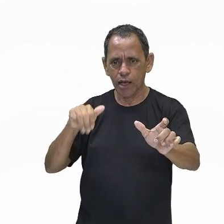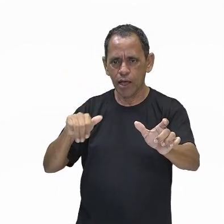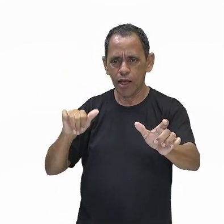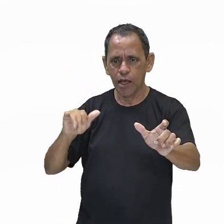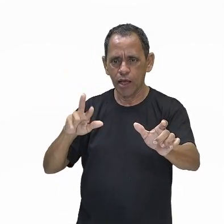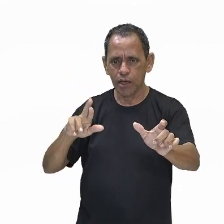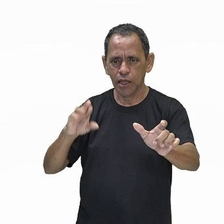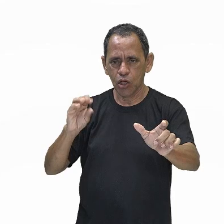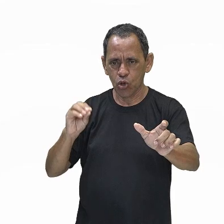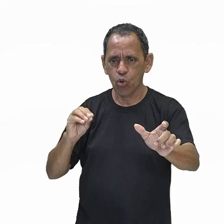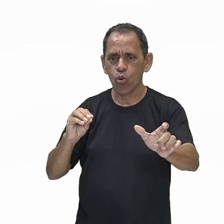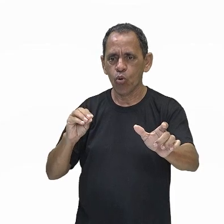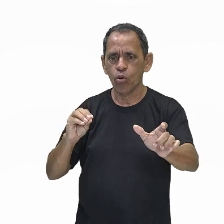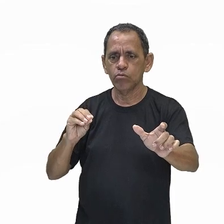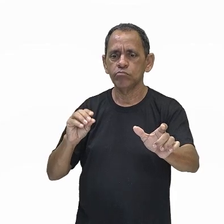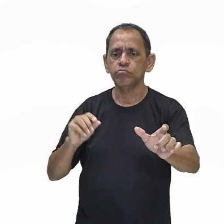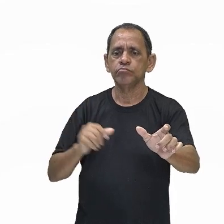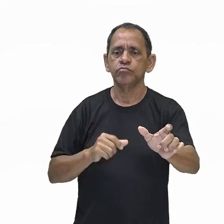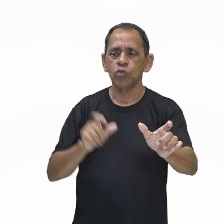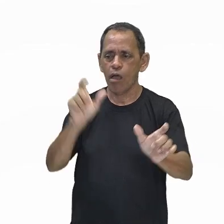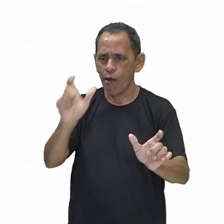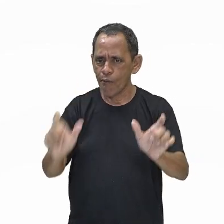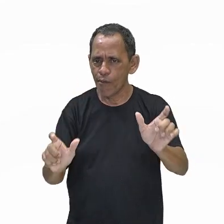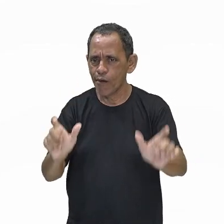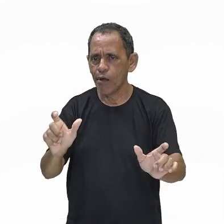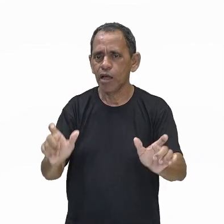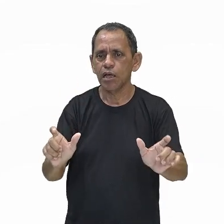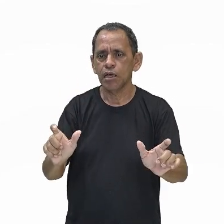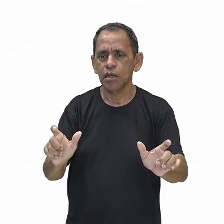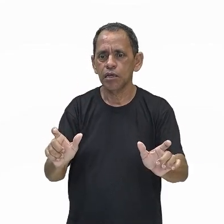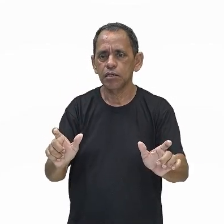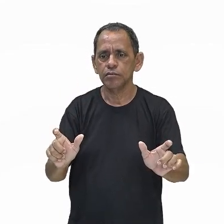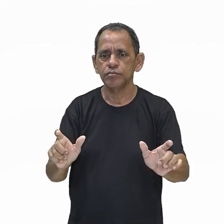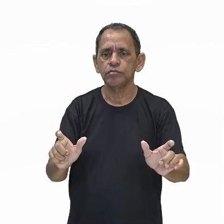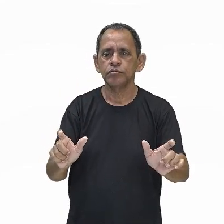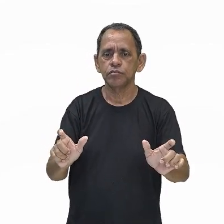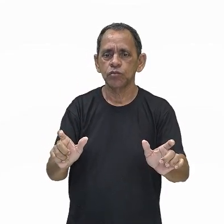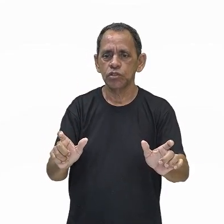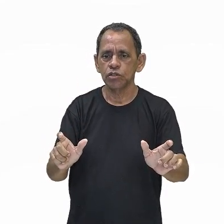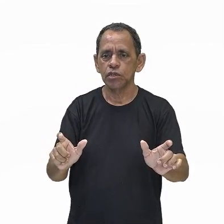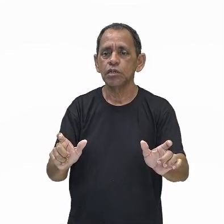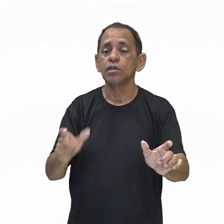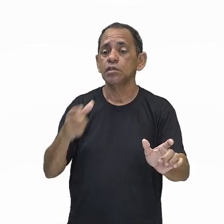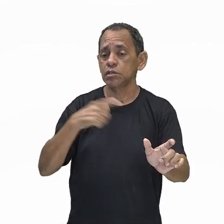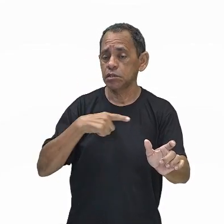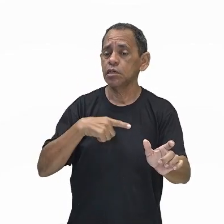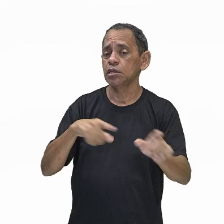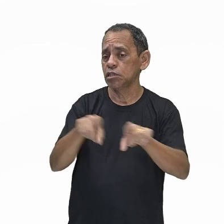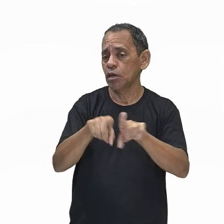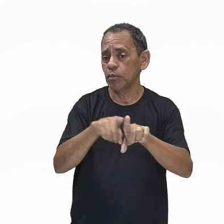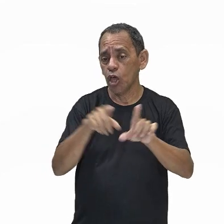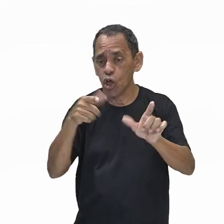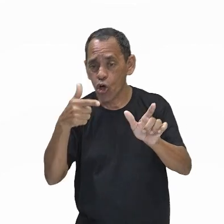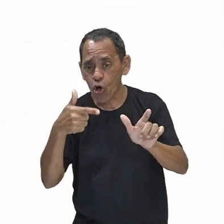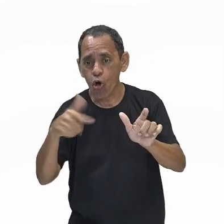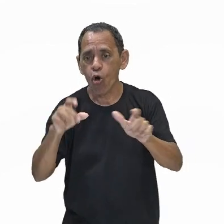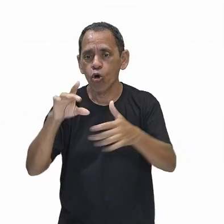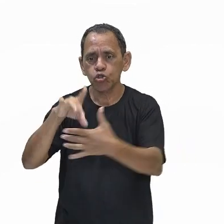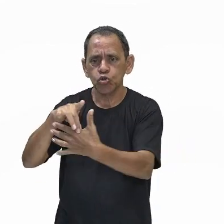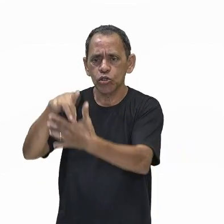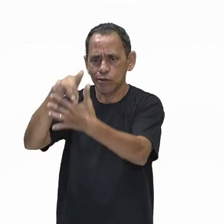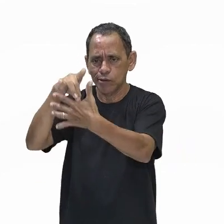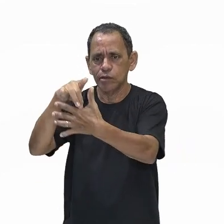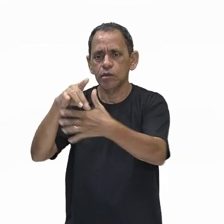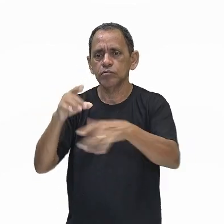inimiga deles, tá? Aí nós temos o Só Candelário, outro chefe dos jagunços, torna-se líder do bando